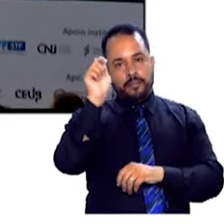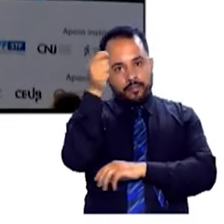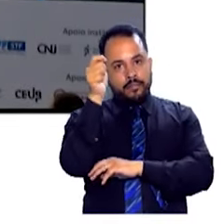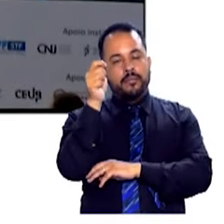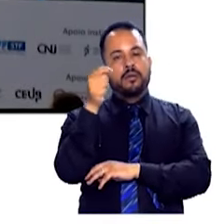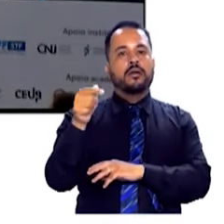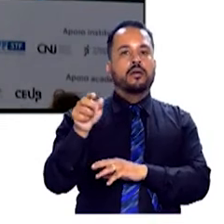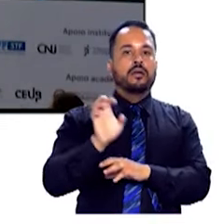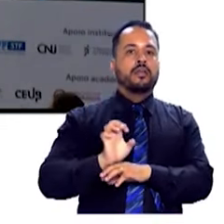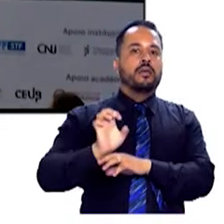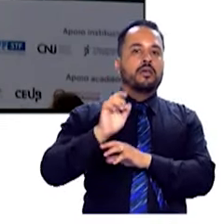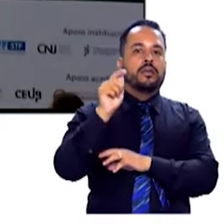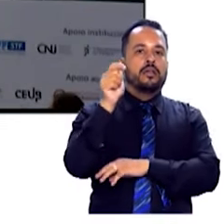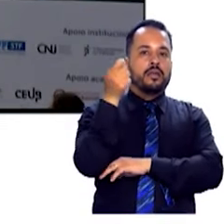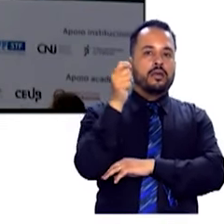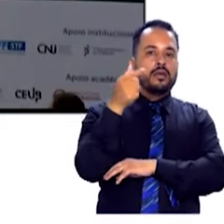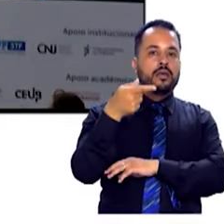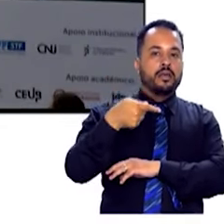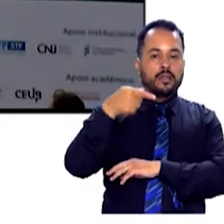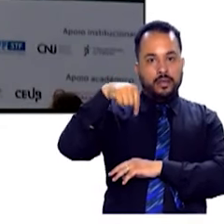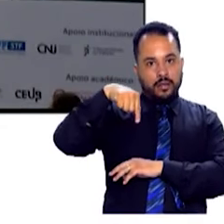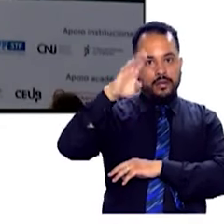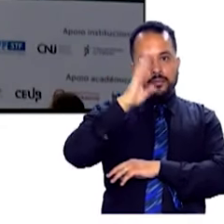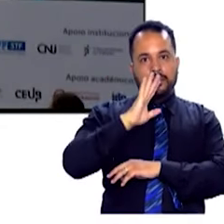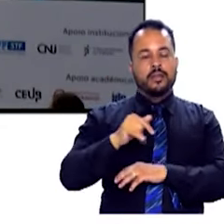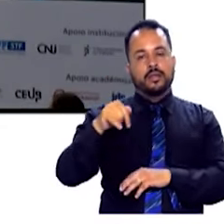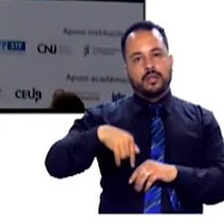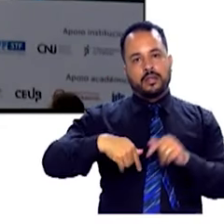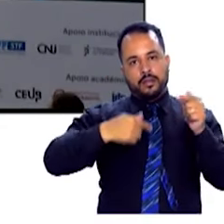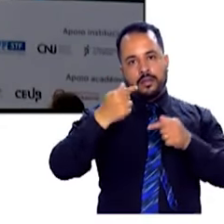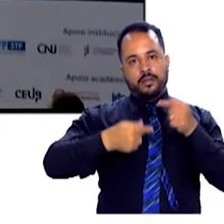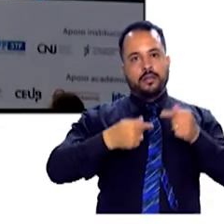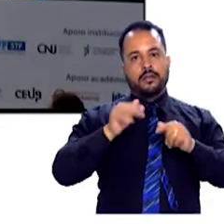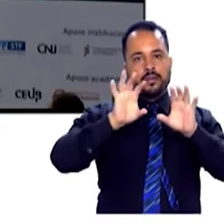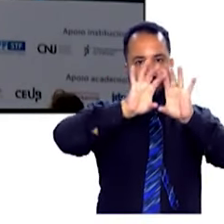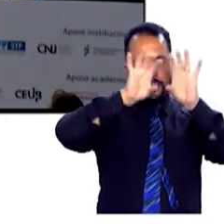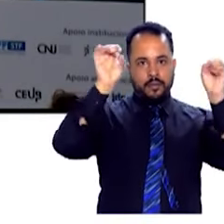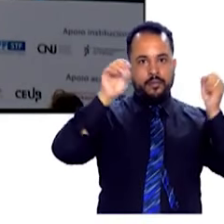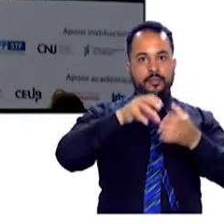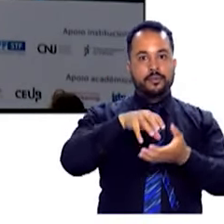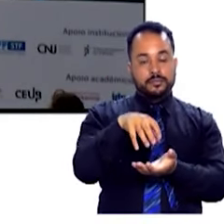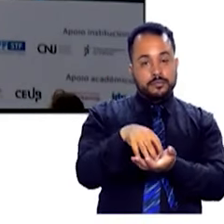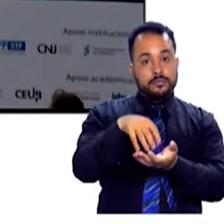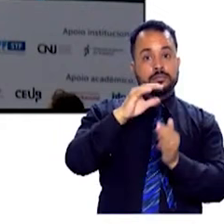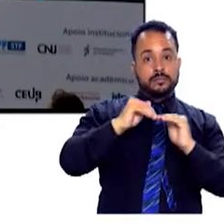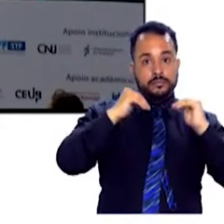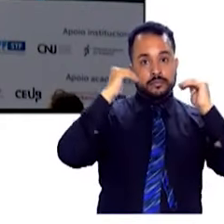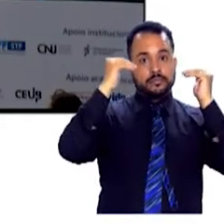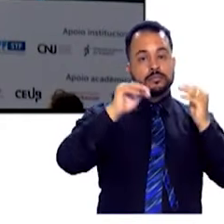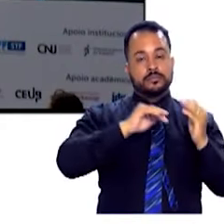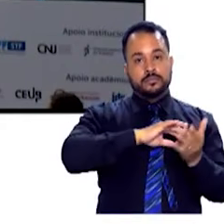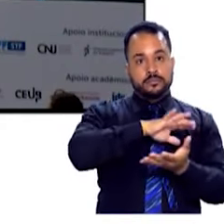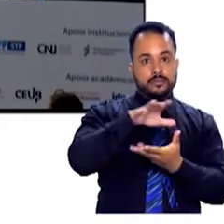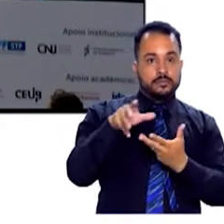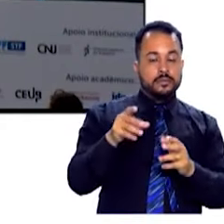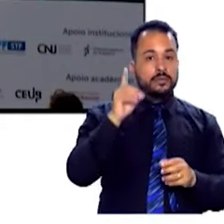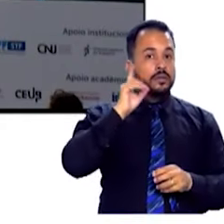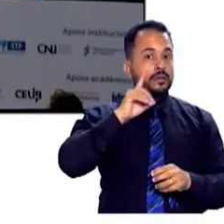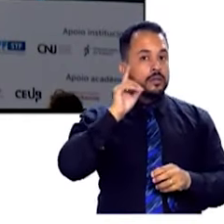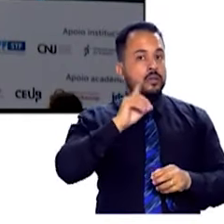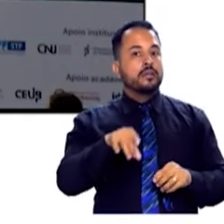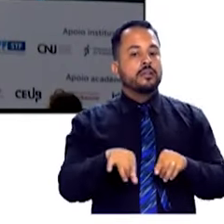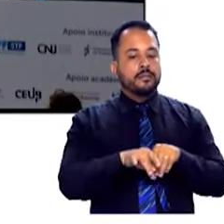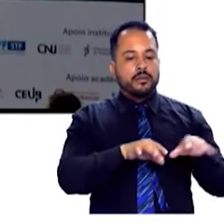painel que tem como tema As C supremas nos Estados Unidos no Reino Unido deste Congresso Internacional de ces